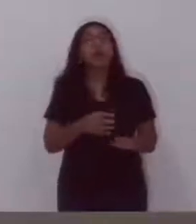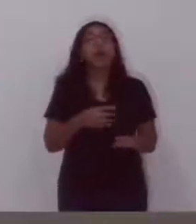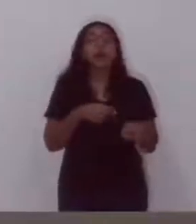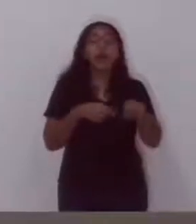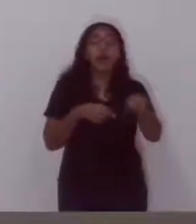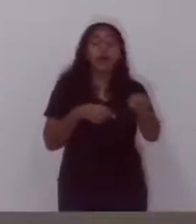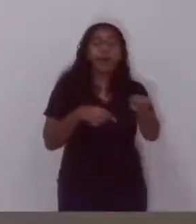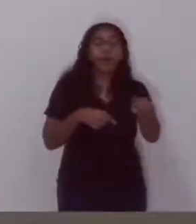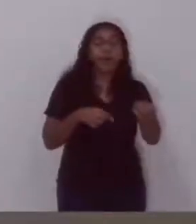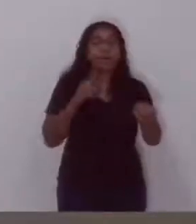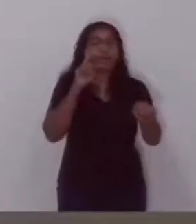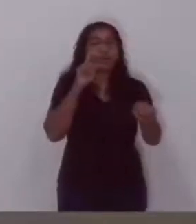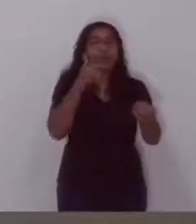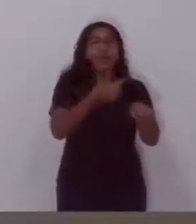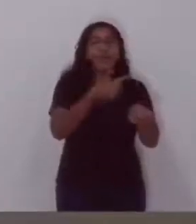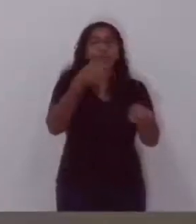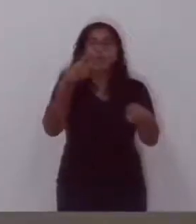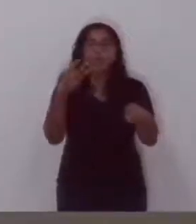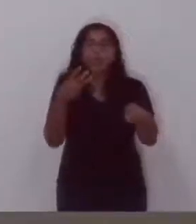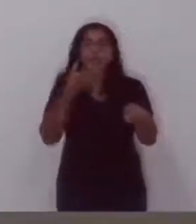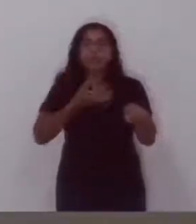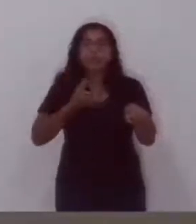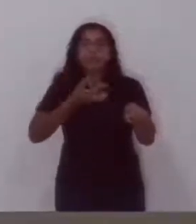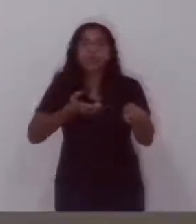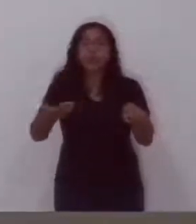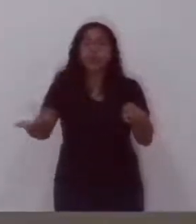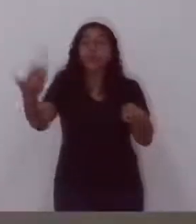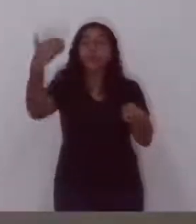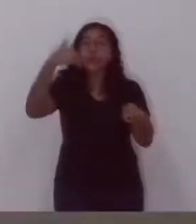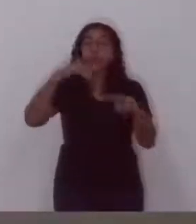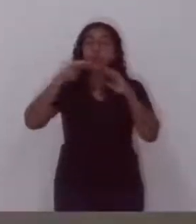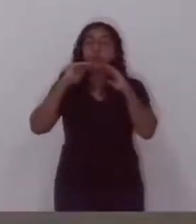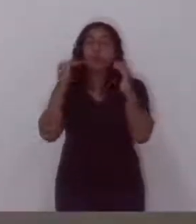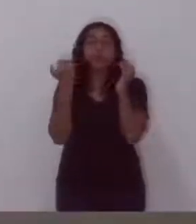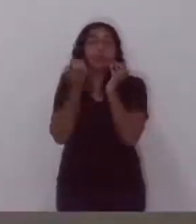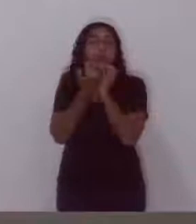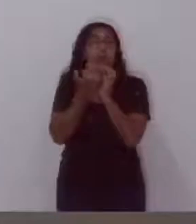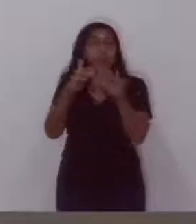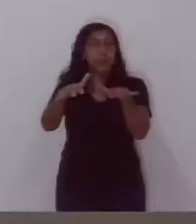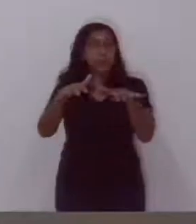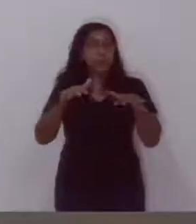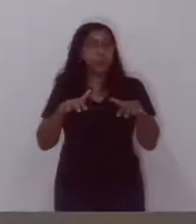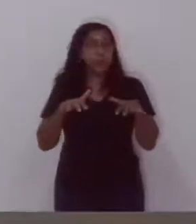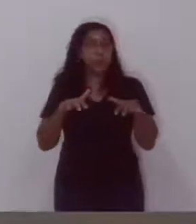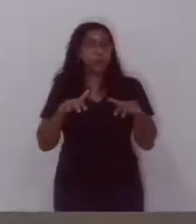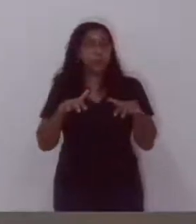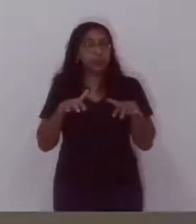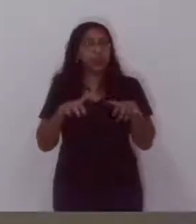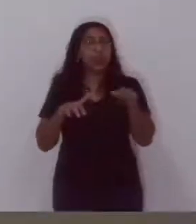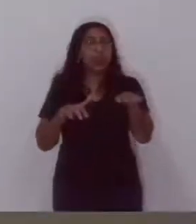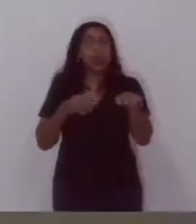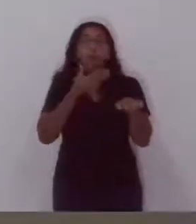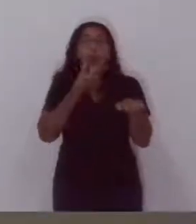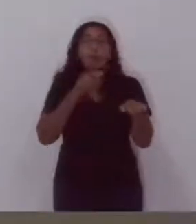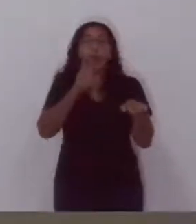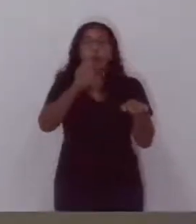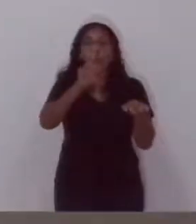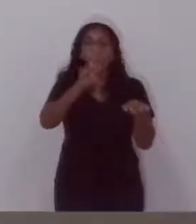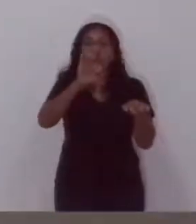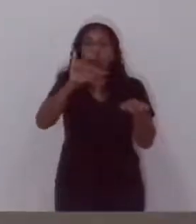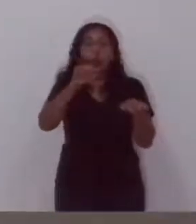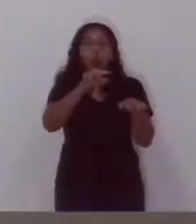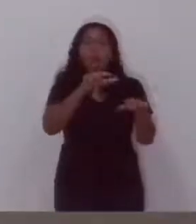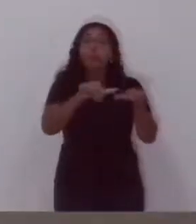exatamente no dia 23 de dezembro, ele veio à sessão, para todas as pessoas que não conhecem, mas o Macaxeira trabalha no período